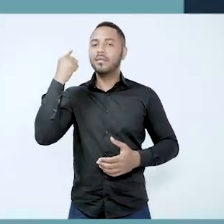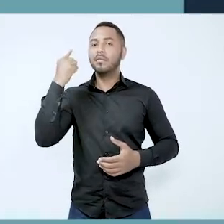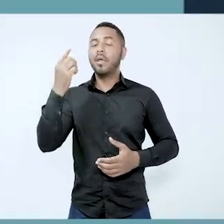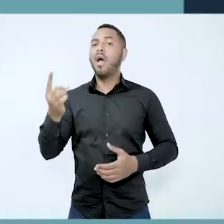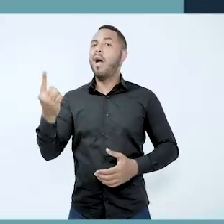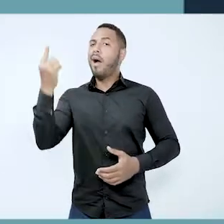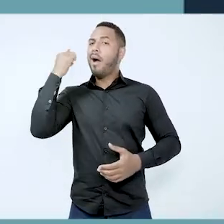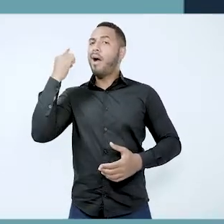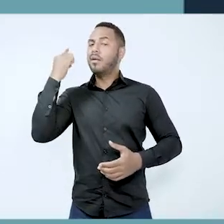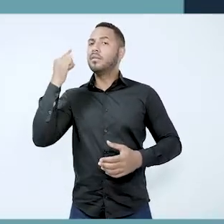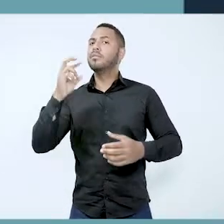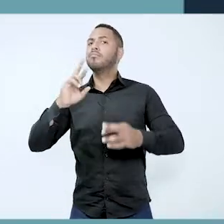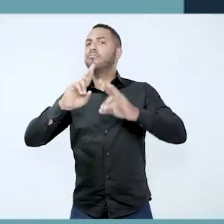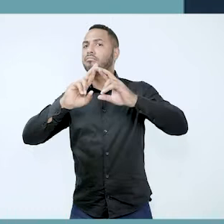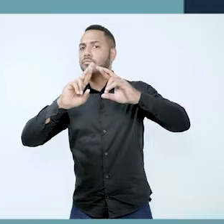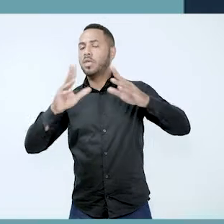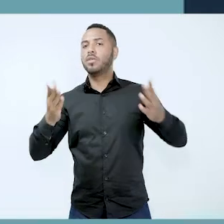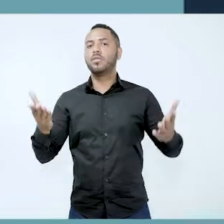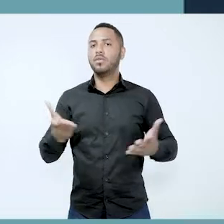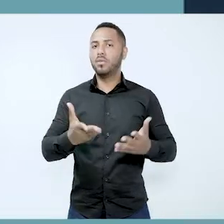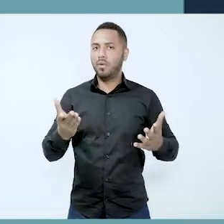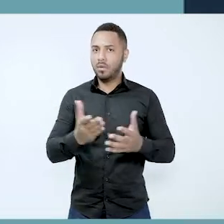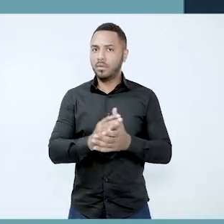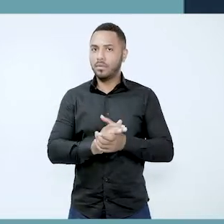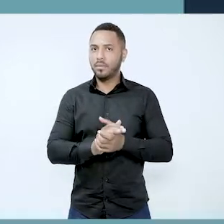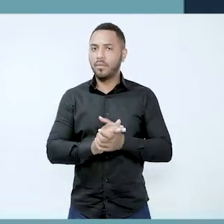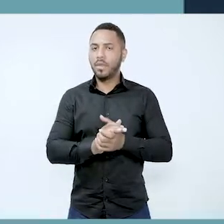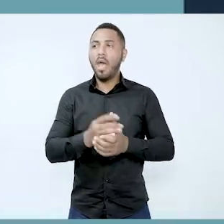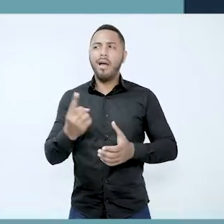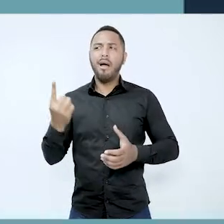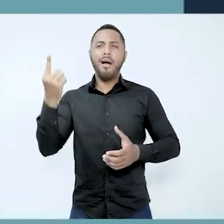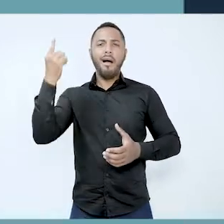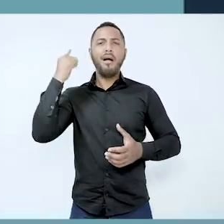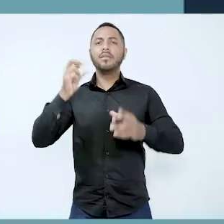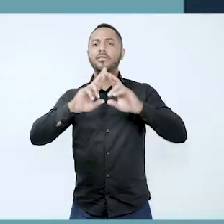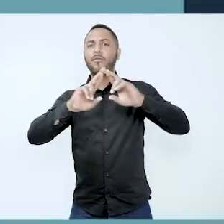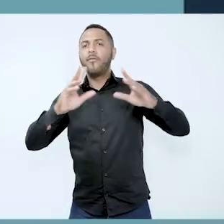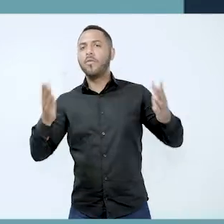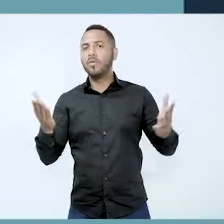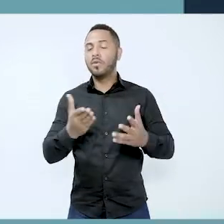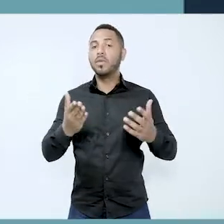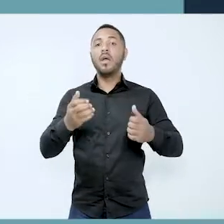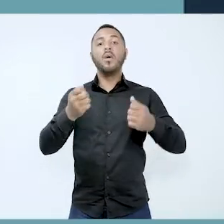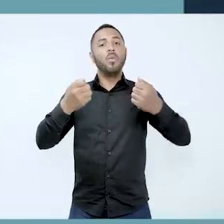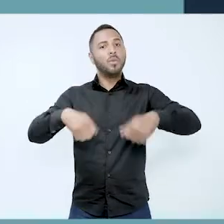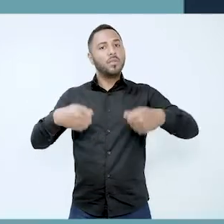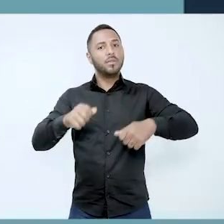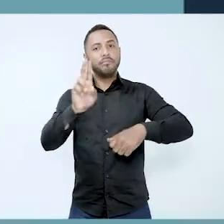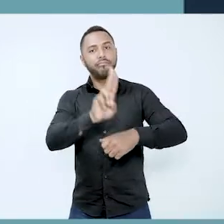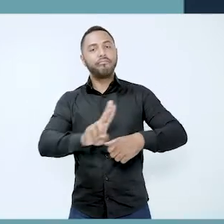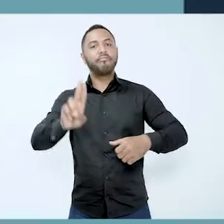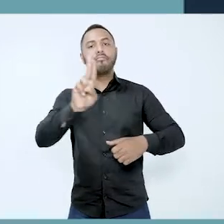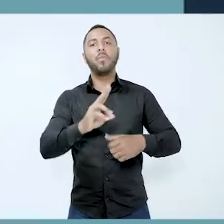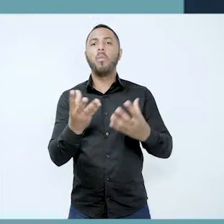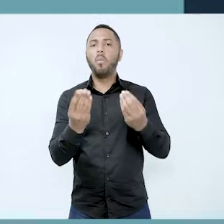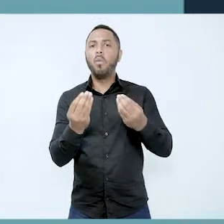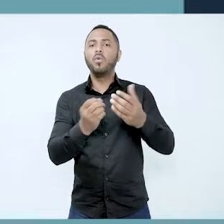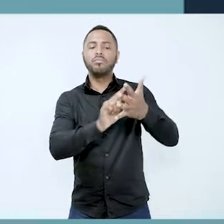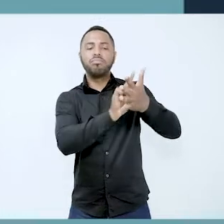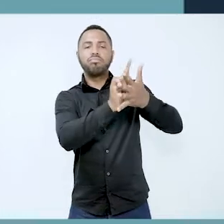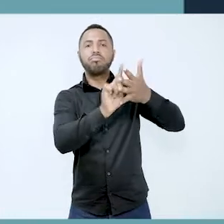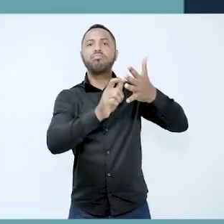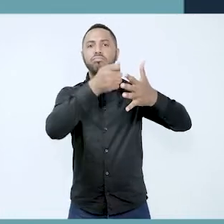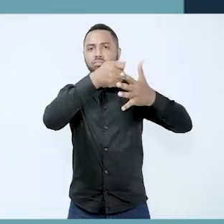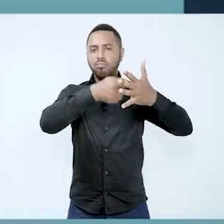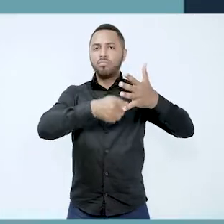era como hoje. Essa última expressão ela é bastante utilizada no gênero memórias porque esse gênero ele